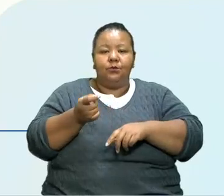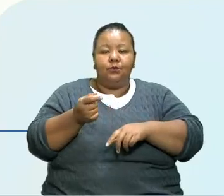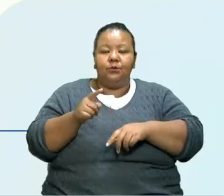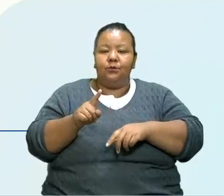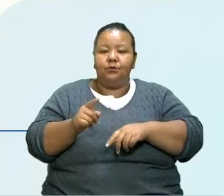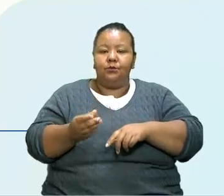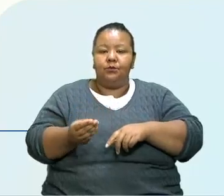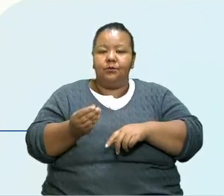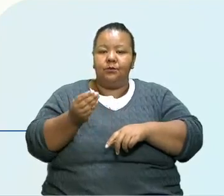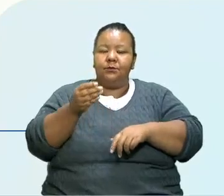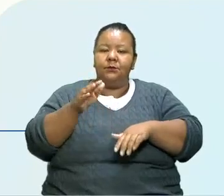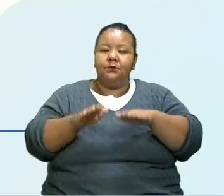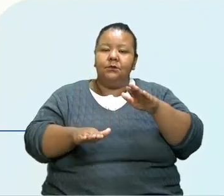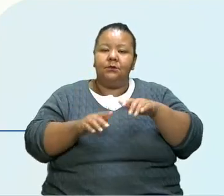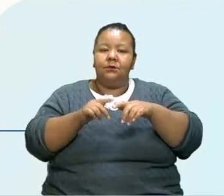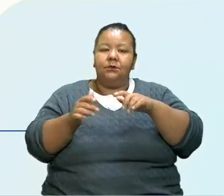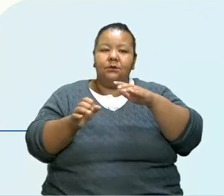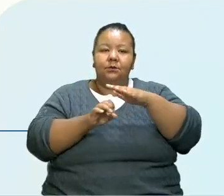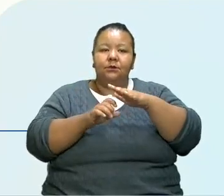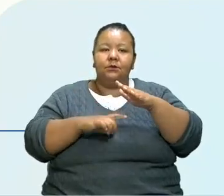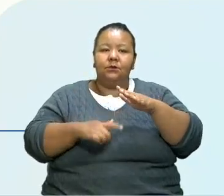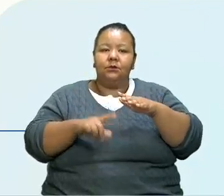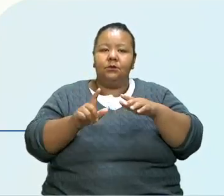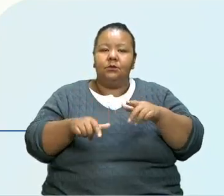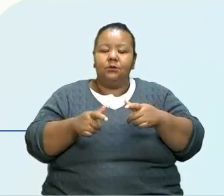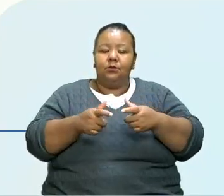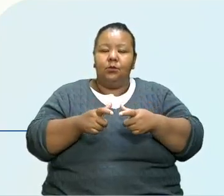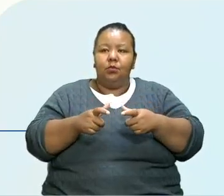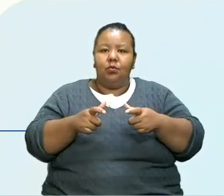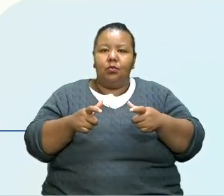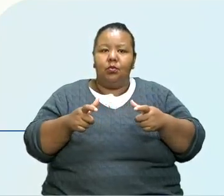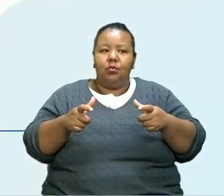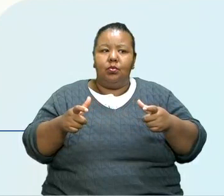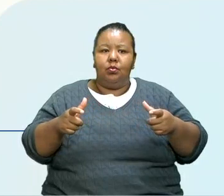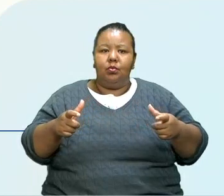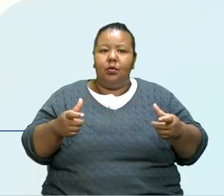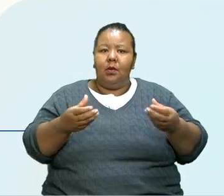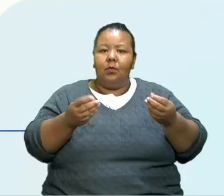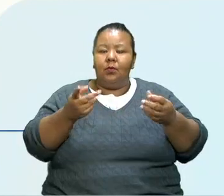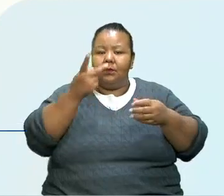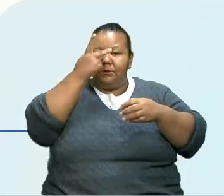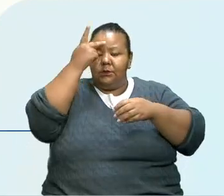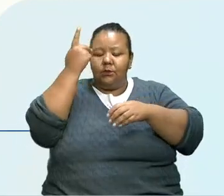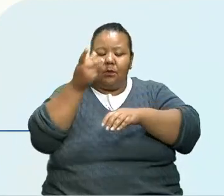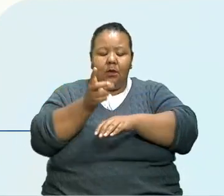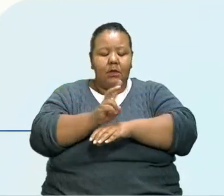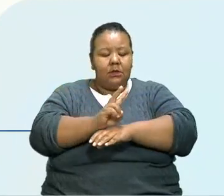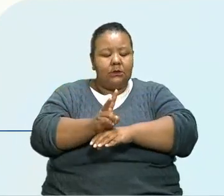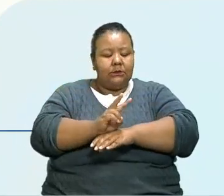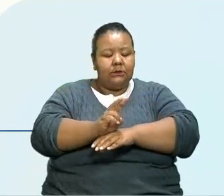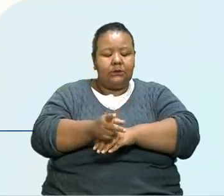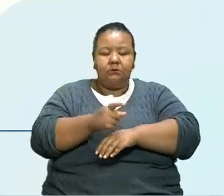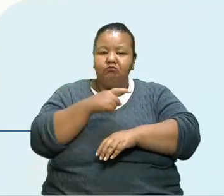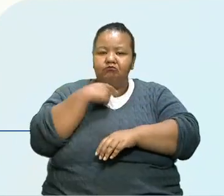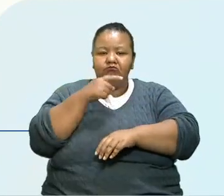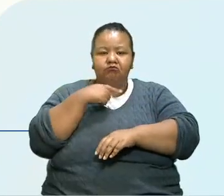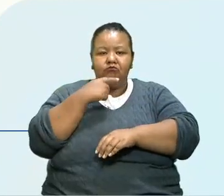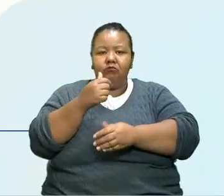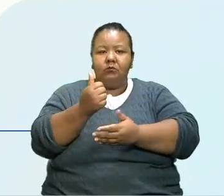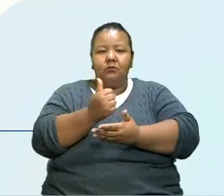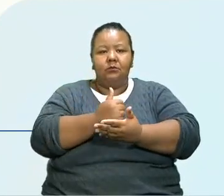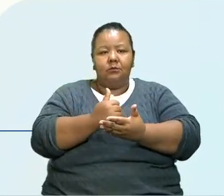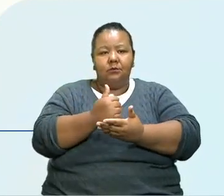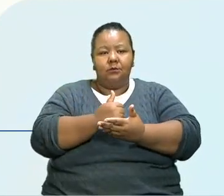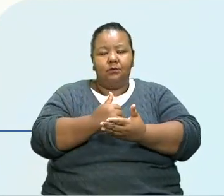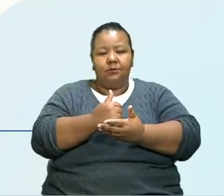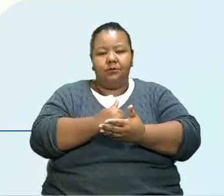acontece na empresa é ter uma amplitude muito grande, tem muita gente para supervisionar e não consegue ter aquele controle. A